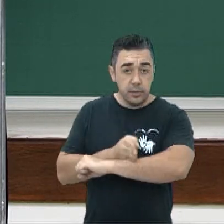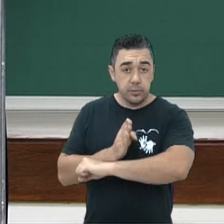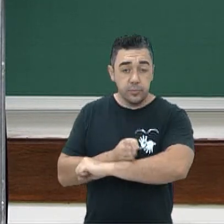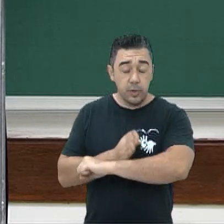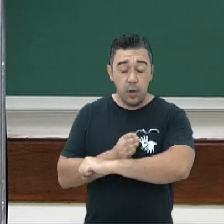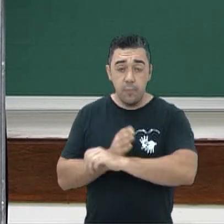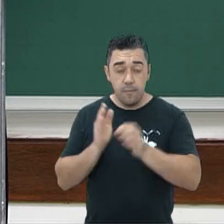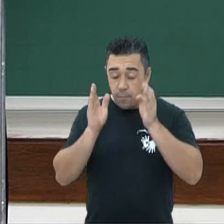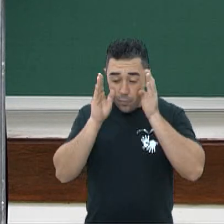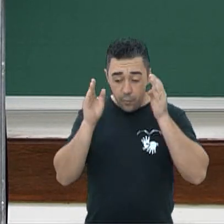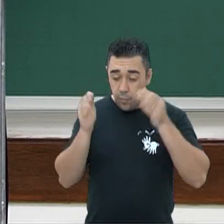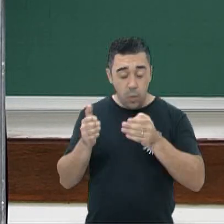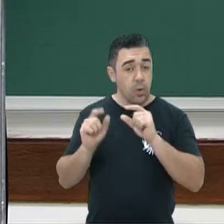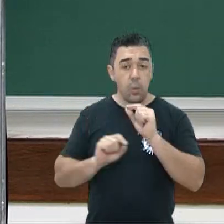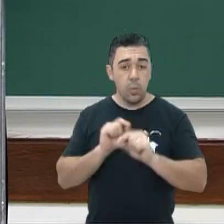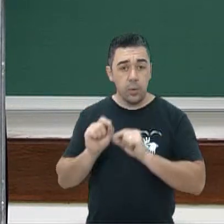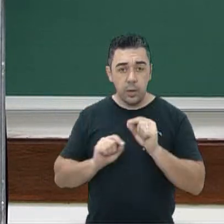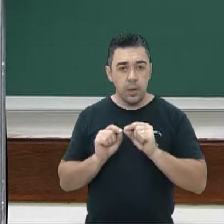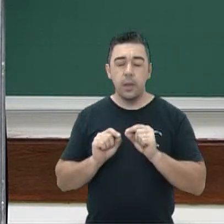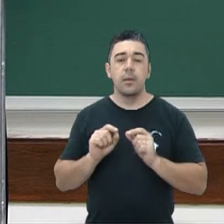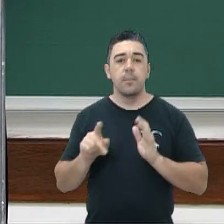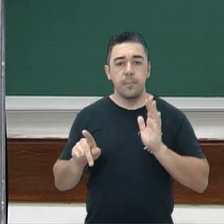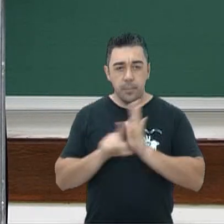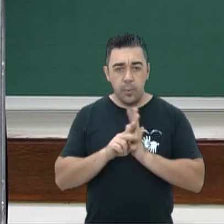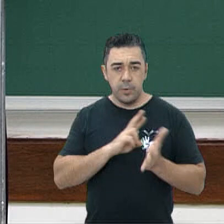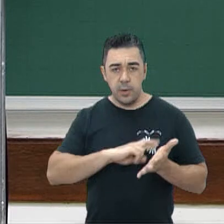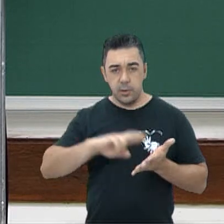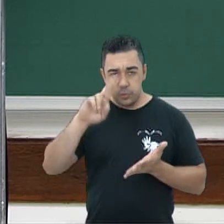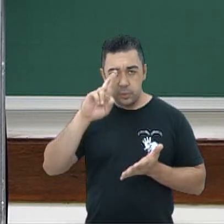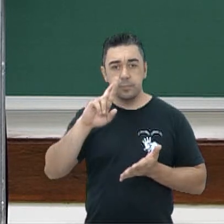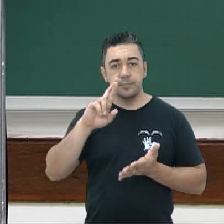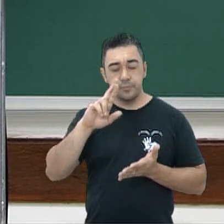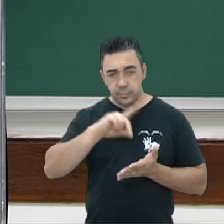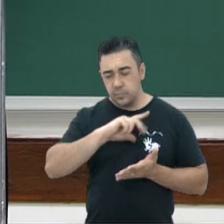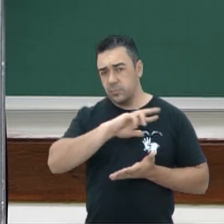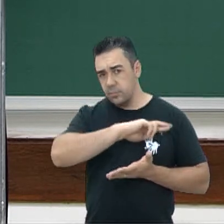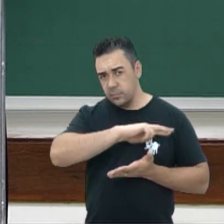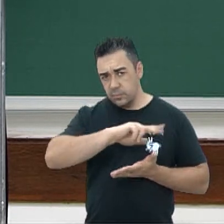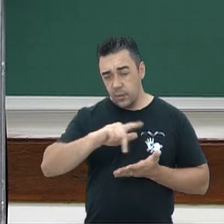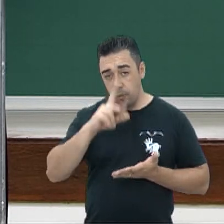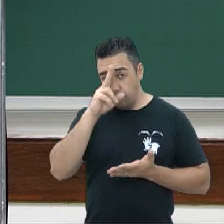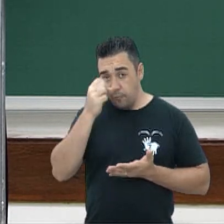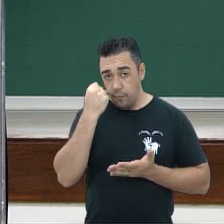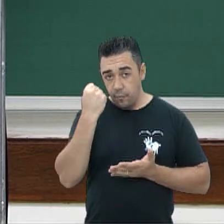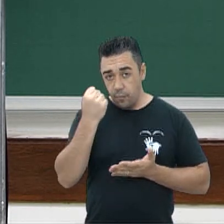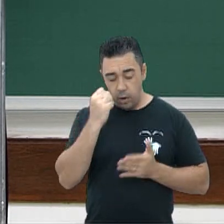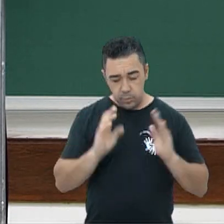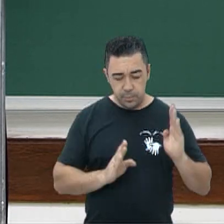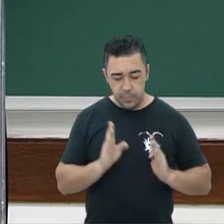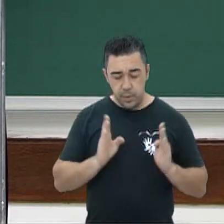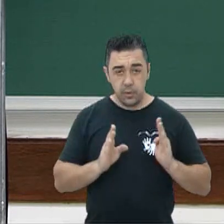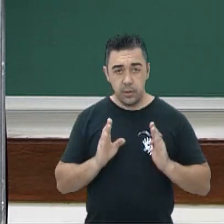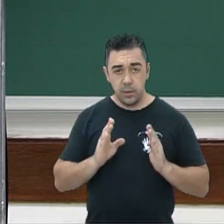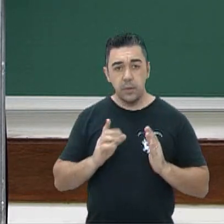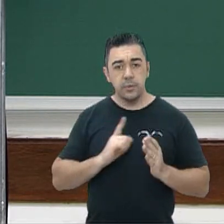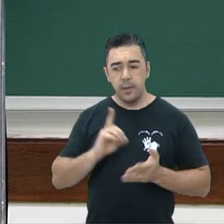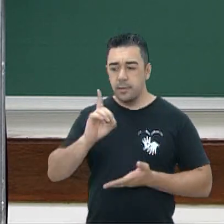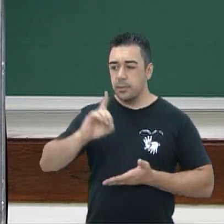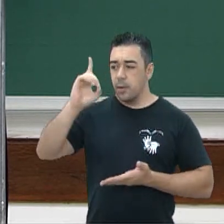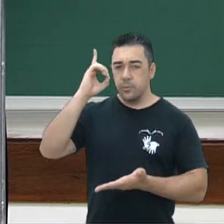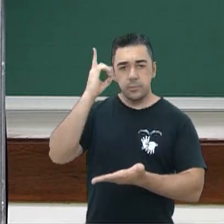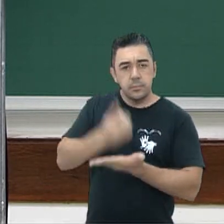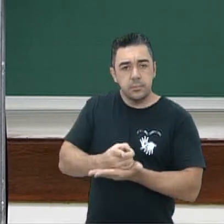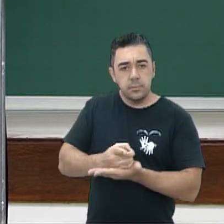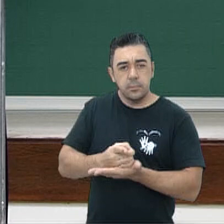muito em função, né, das questões de Deus. Então a gente tem muito forte aqui no período medieval o teocentrismo,